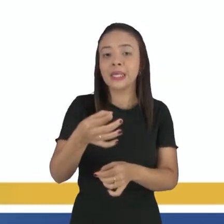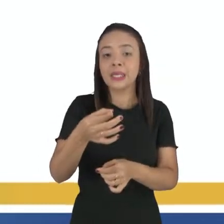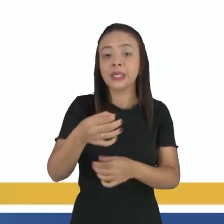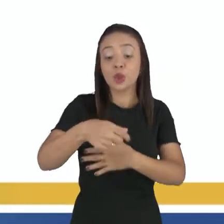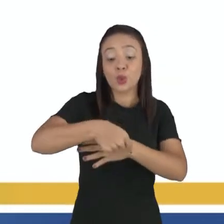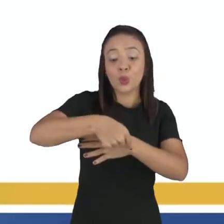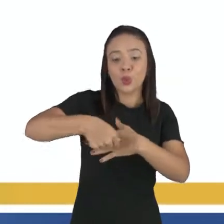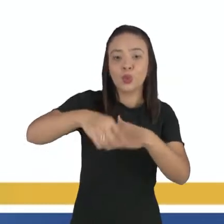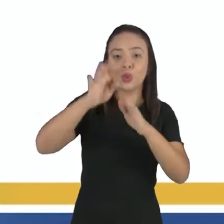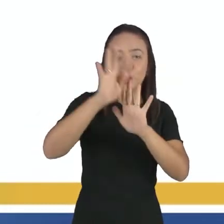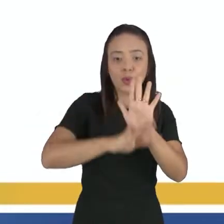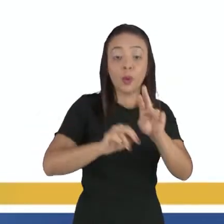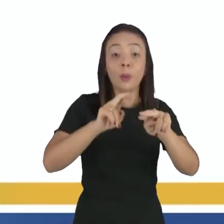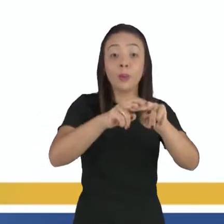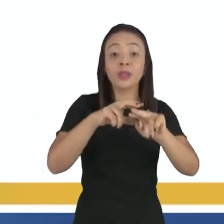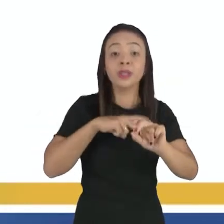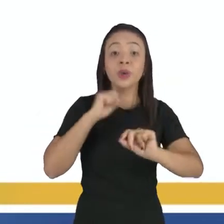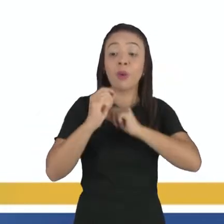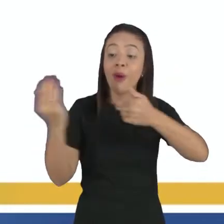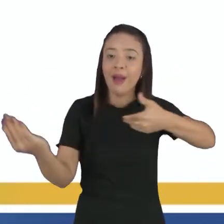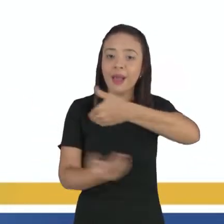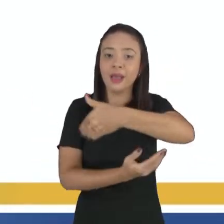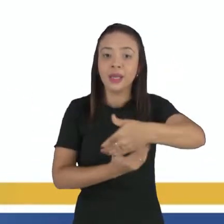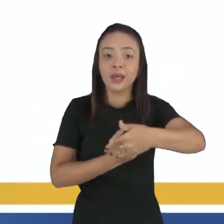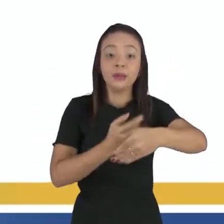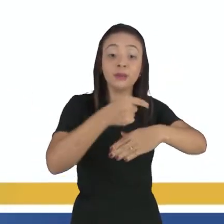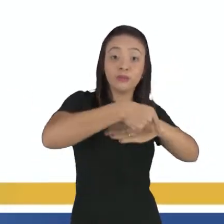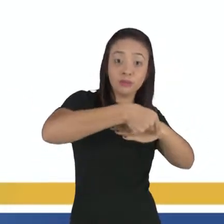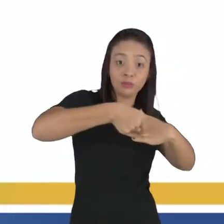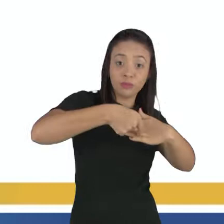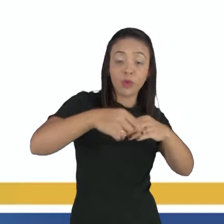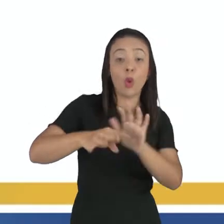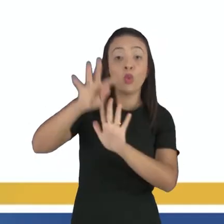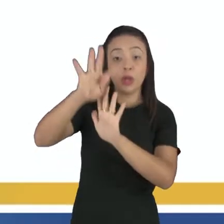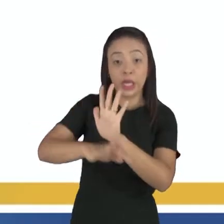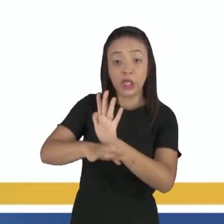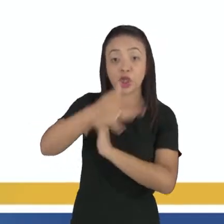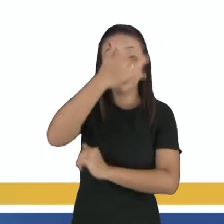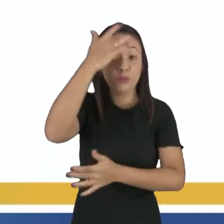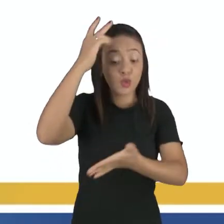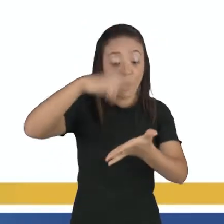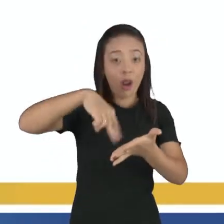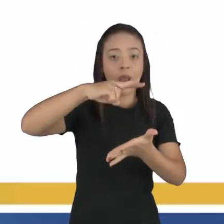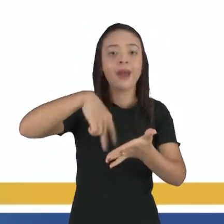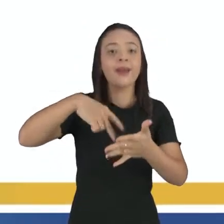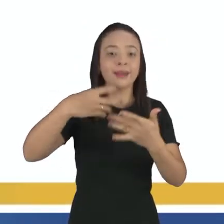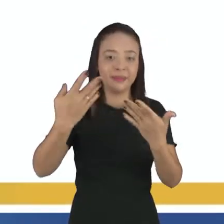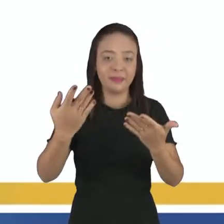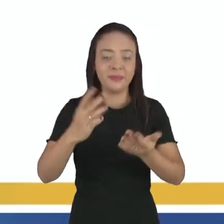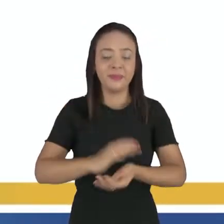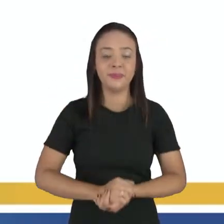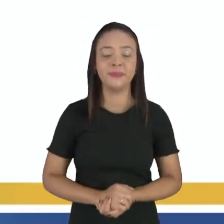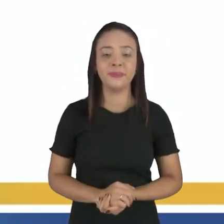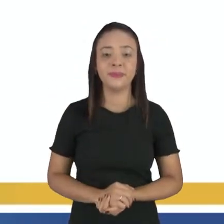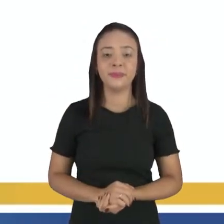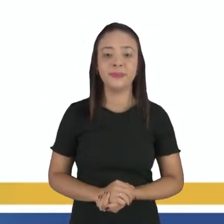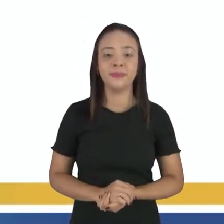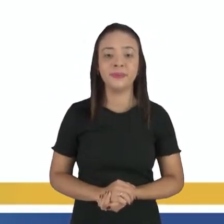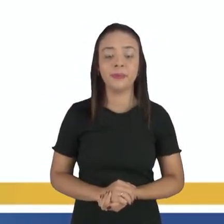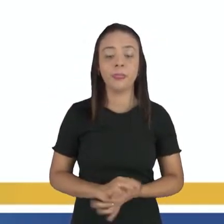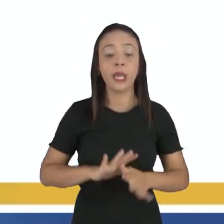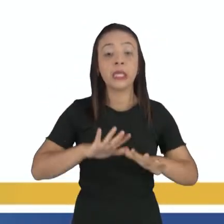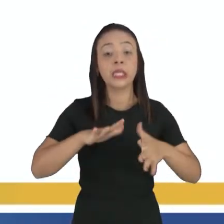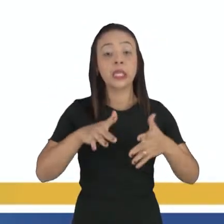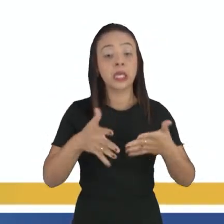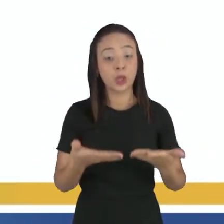há uma conexão direta entre o autor o texto e quem vai lê-lo no caso o leitor e esse